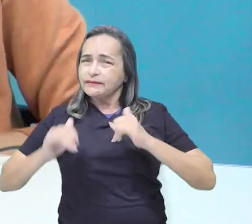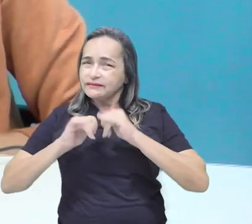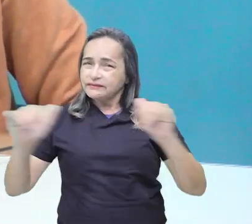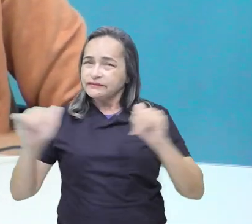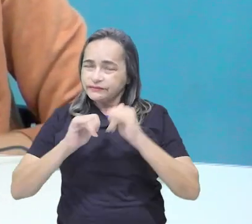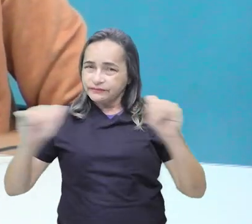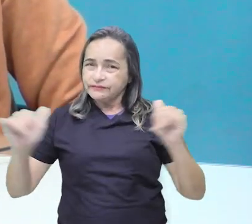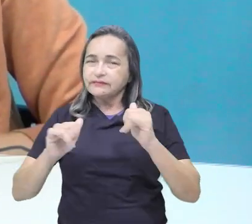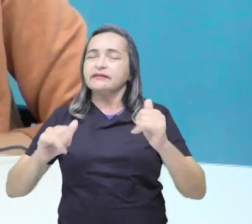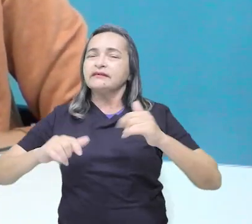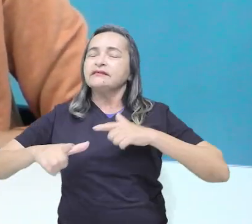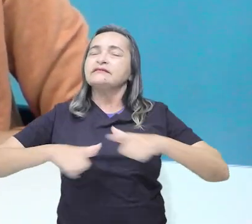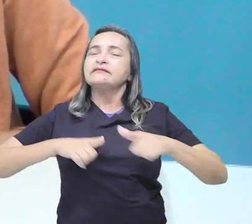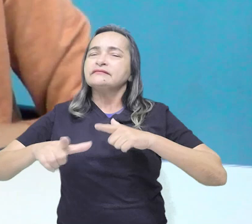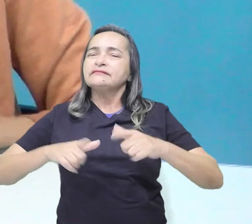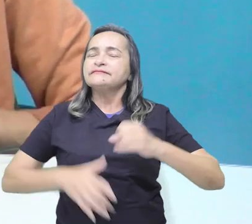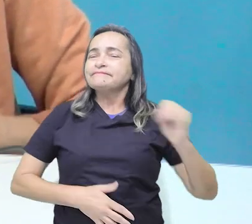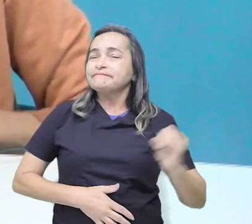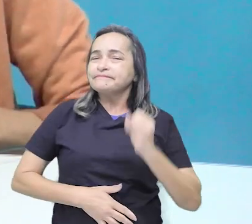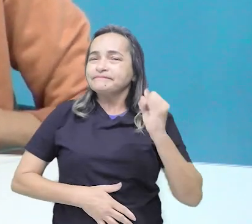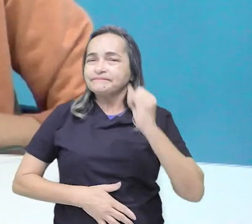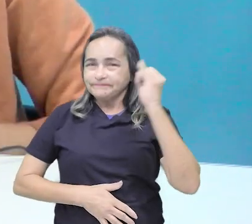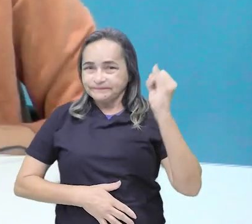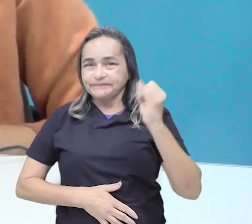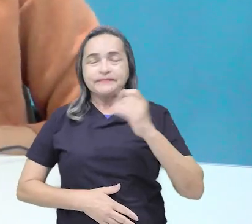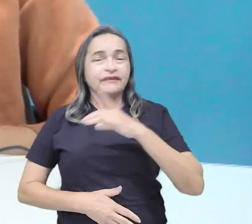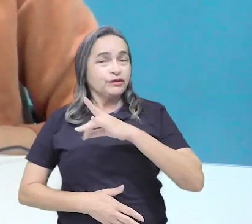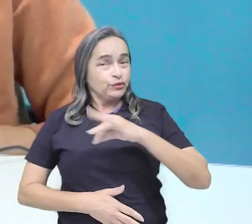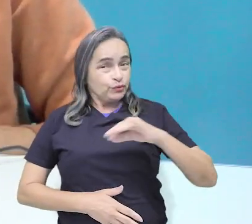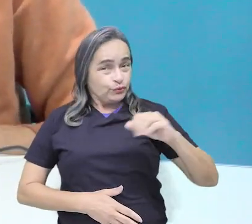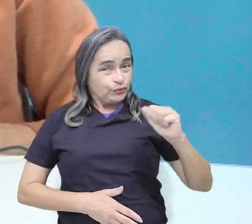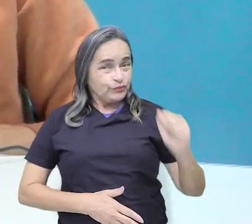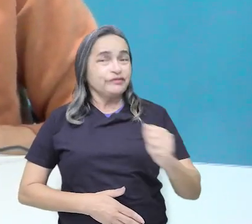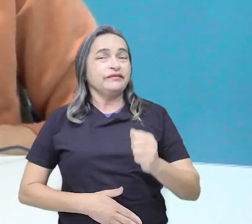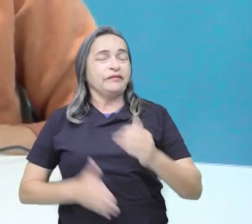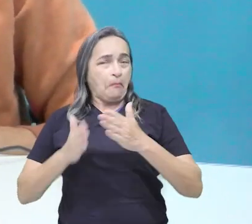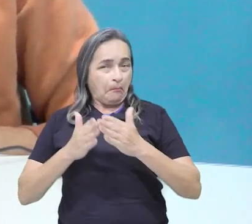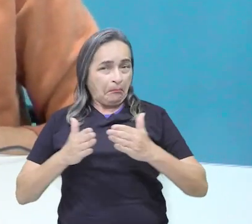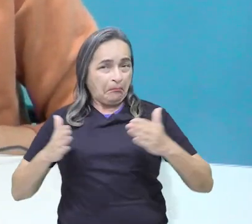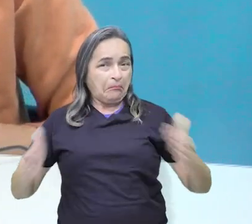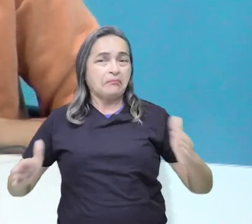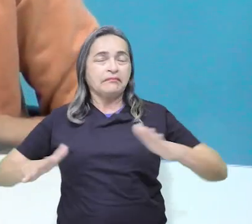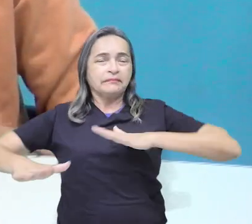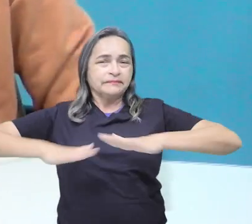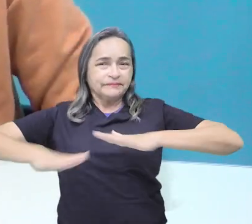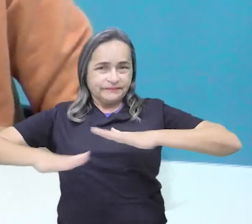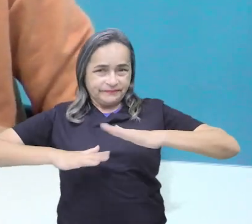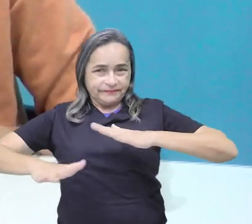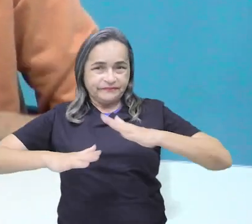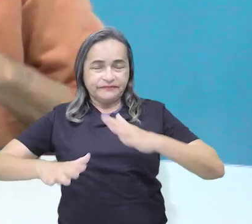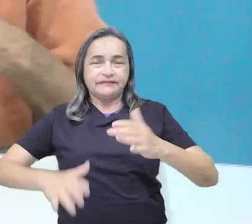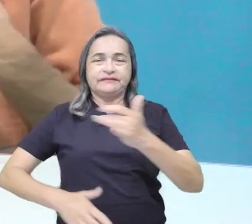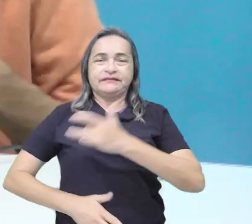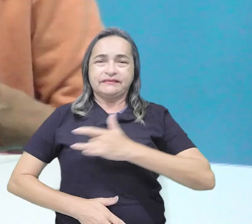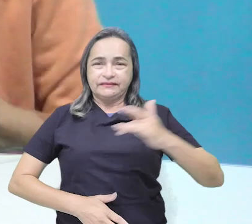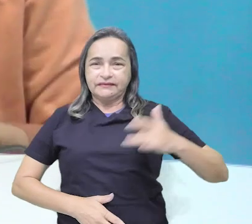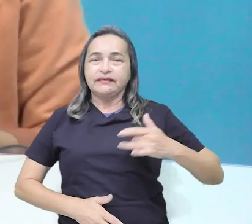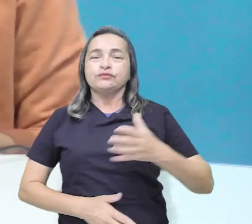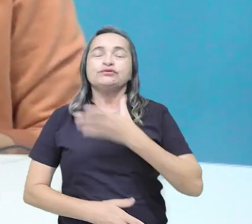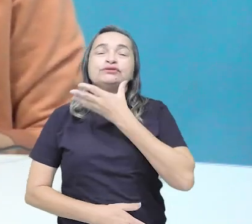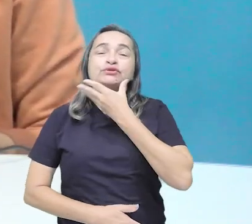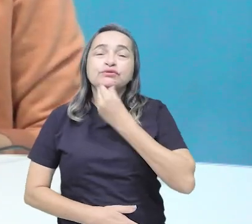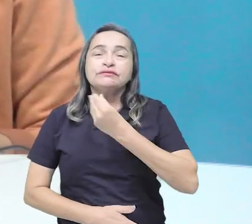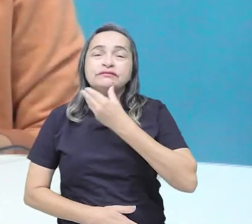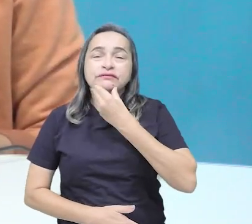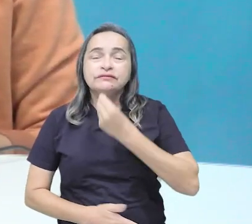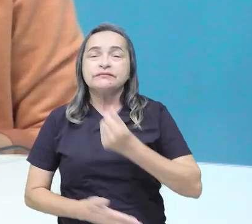data transformou-se no maior movimento em prol da saúde masculina. Para conversar